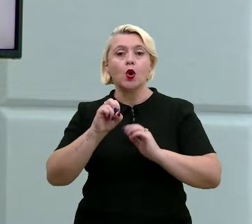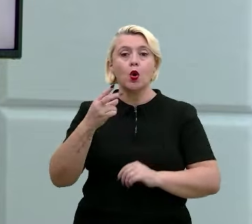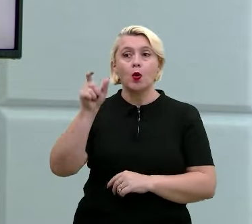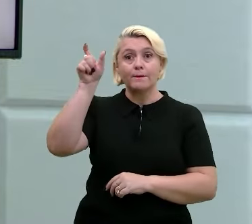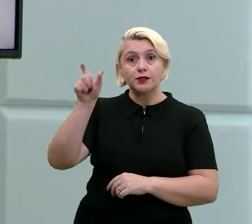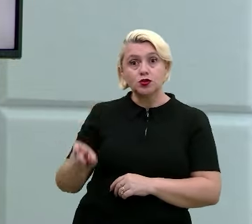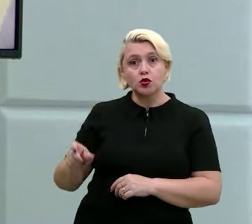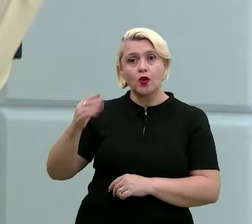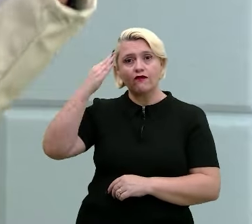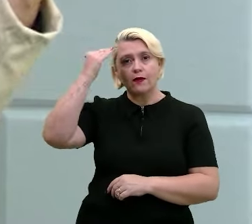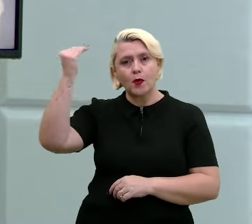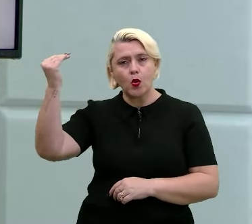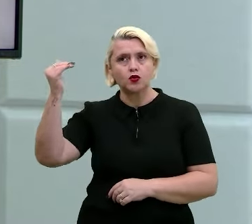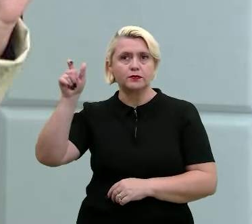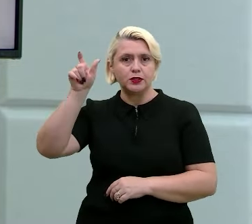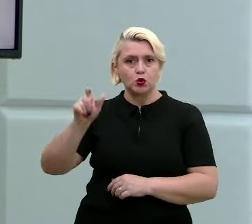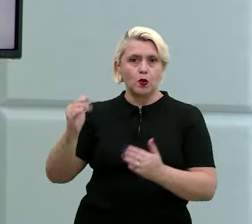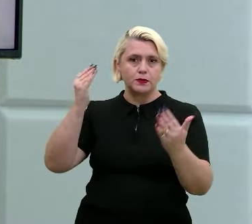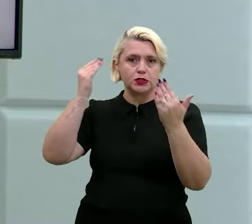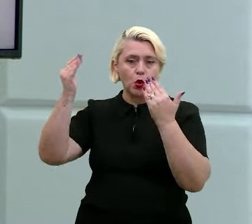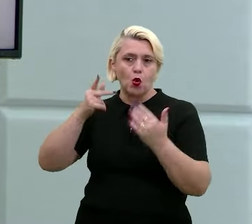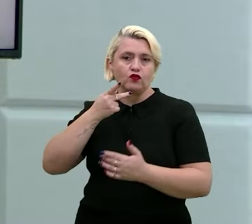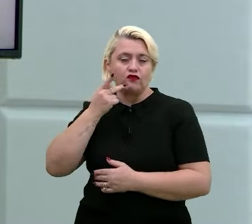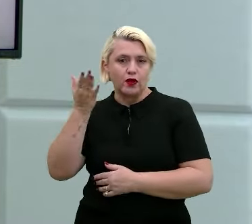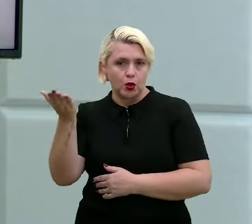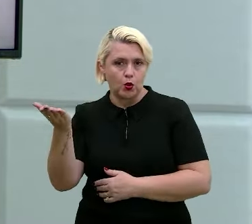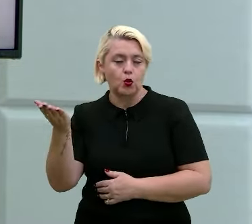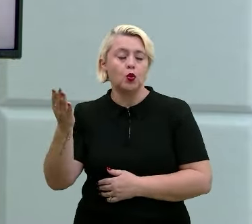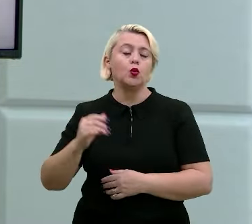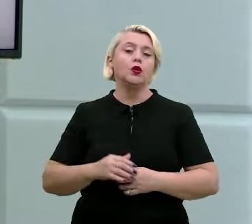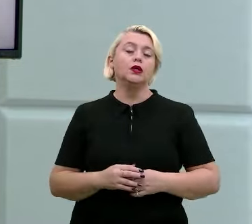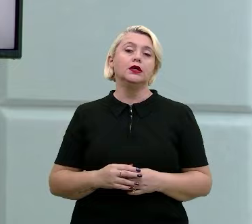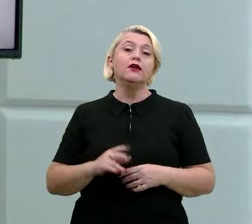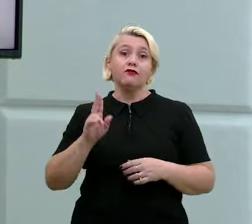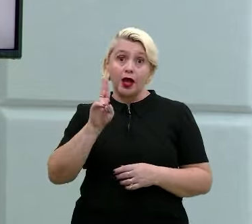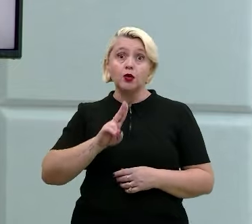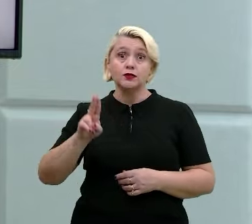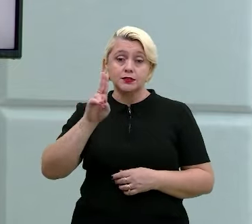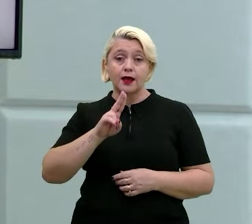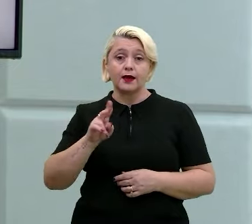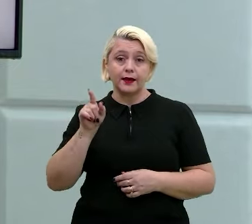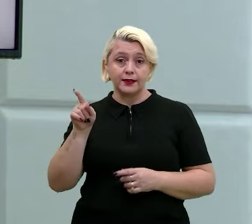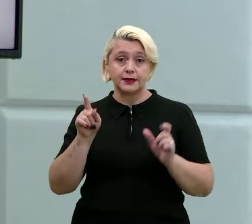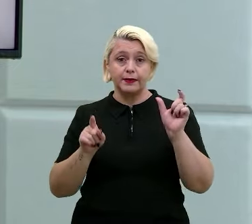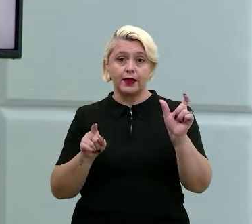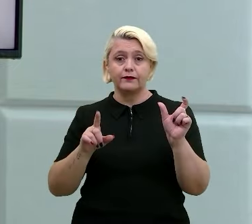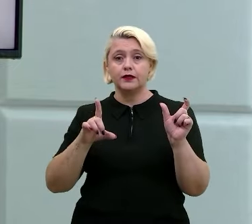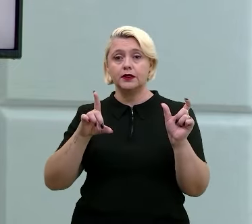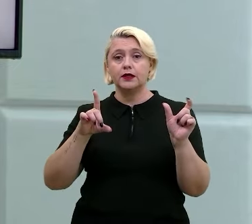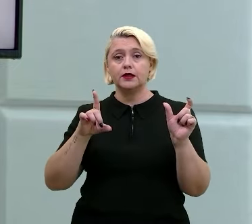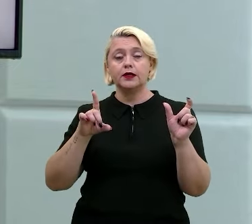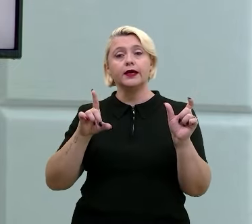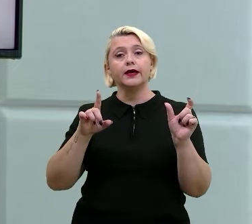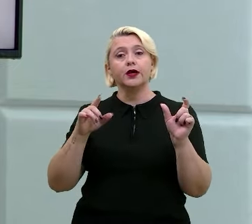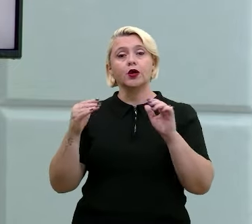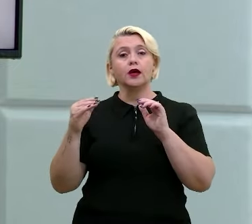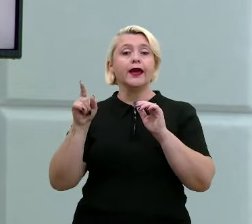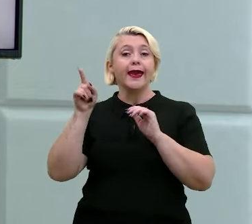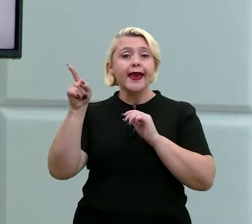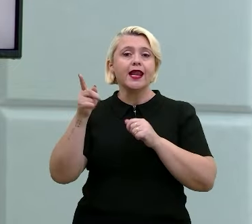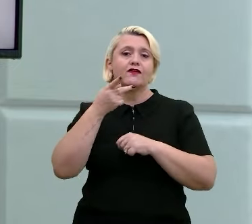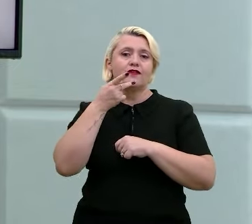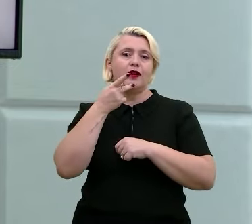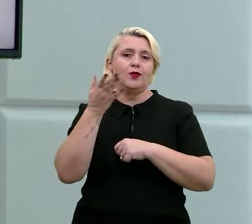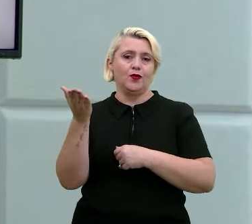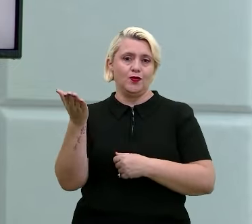X, o psicólogo fulano, você vai usar essas palavrinhas, de acordo com, ou segundo fulano de